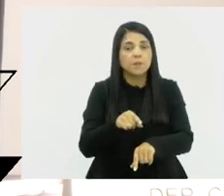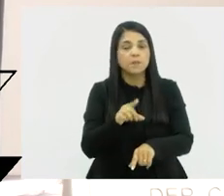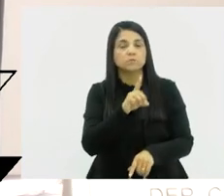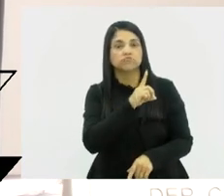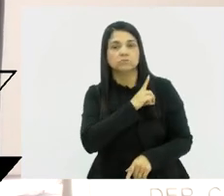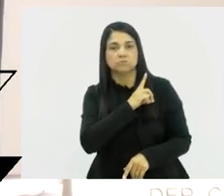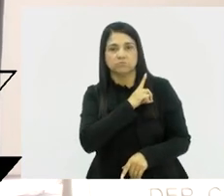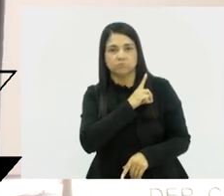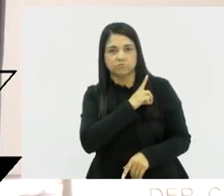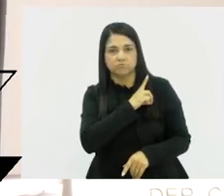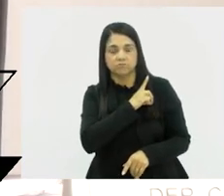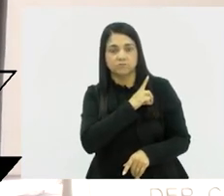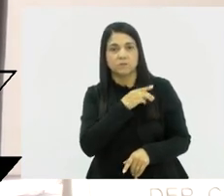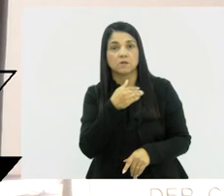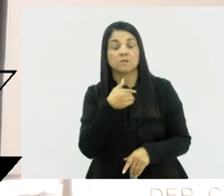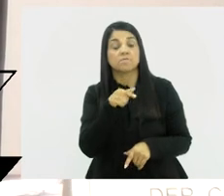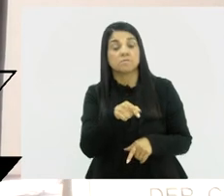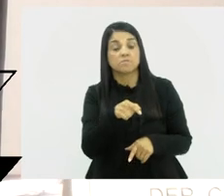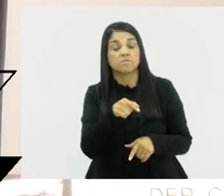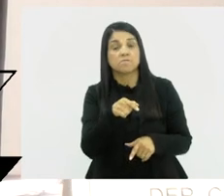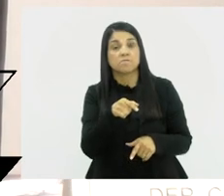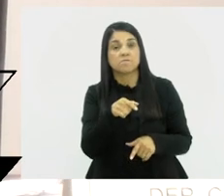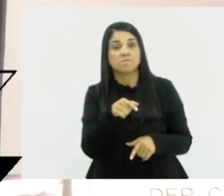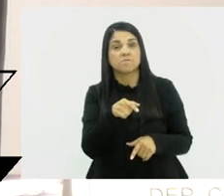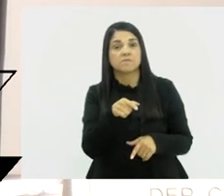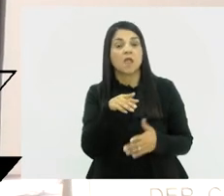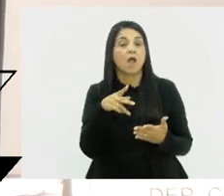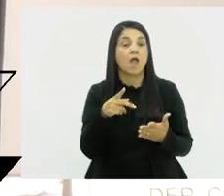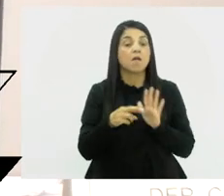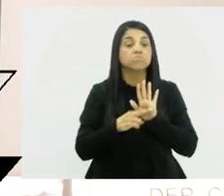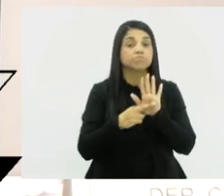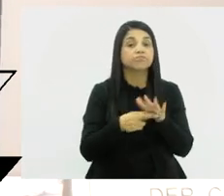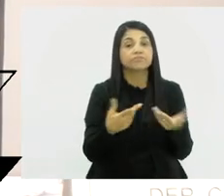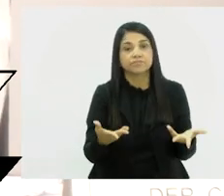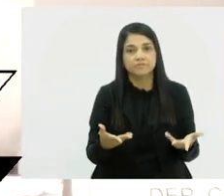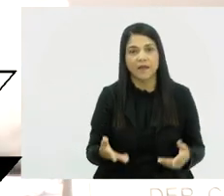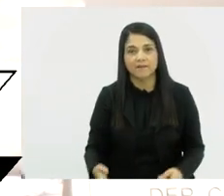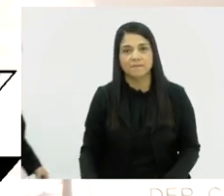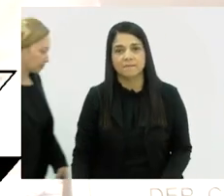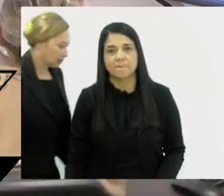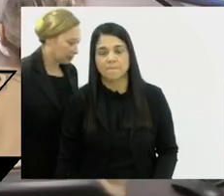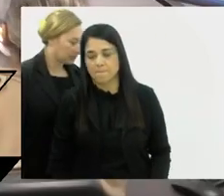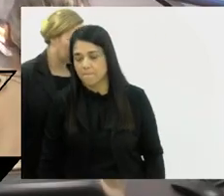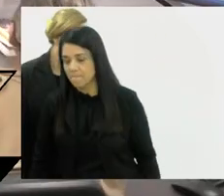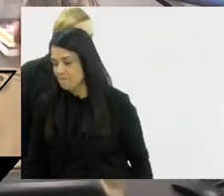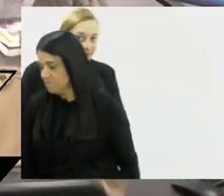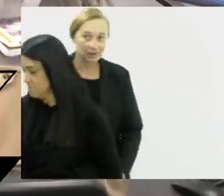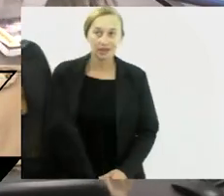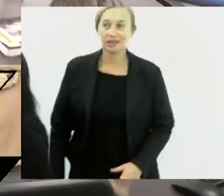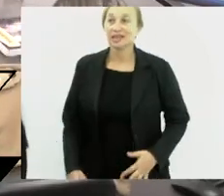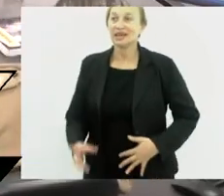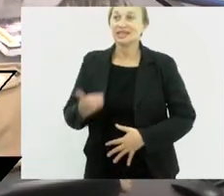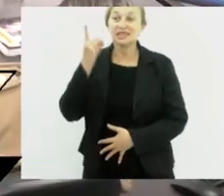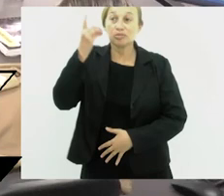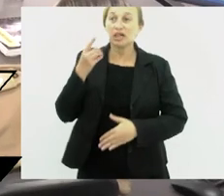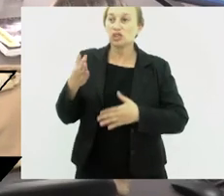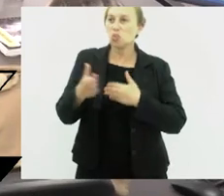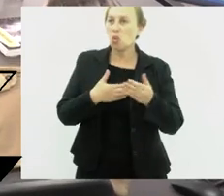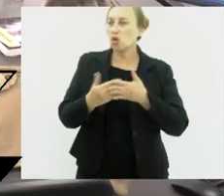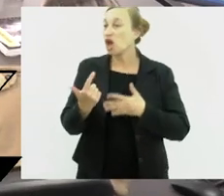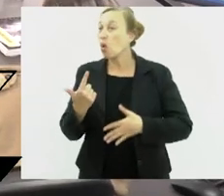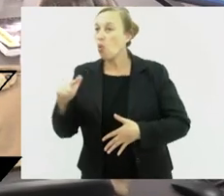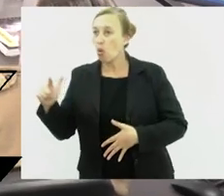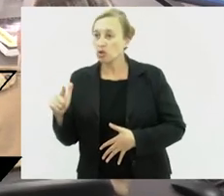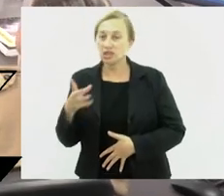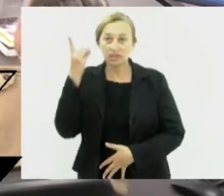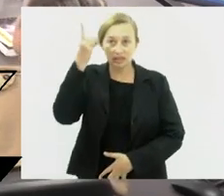delegado quando essa circunstância se lhe apresenta? Deputado, não só nessa, como em qualquer outra, né? O